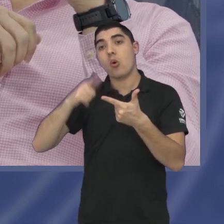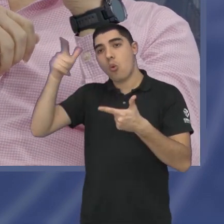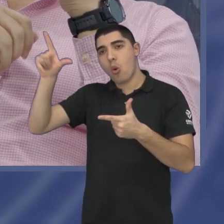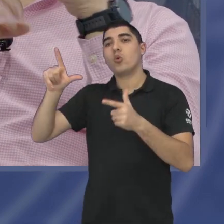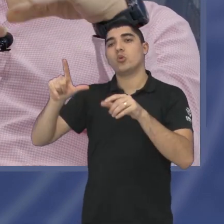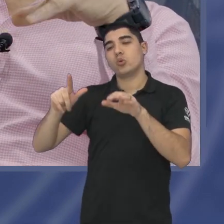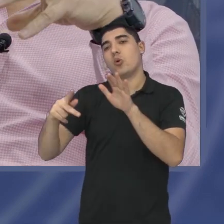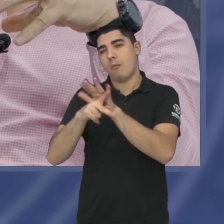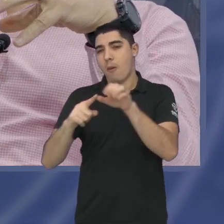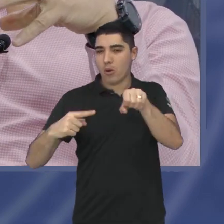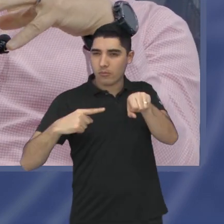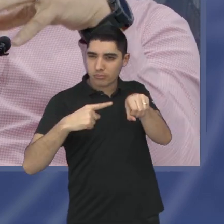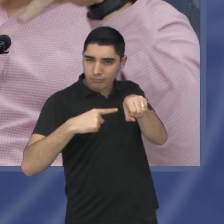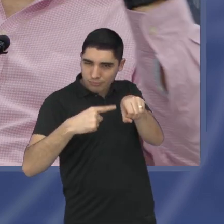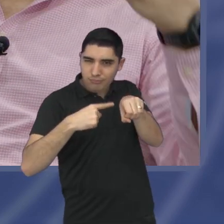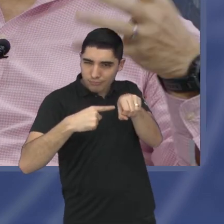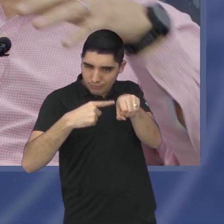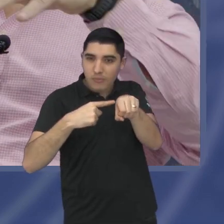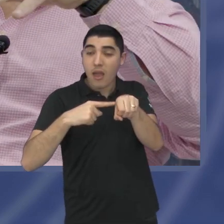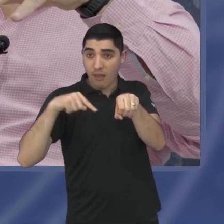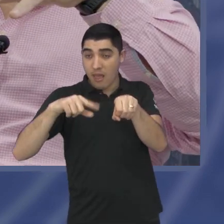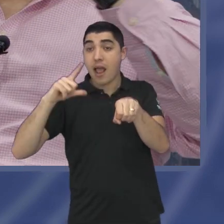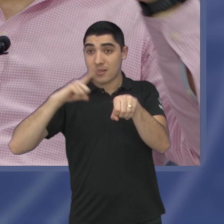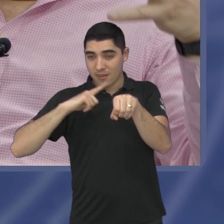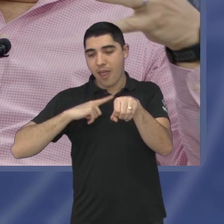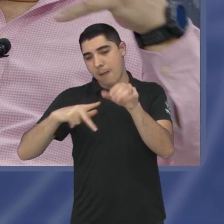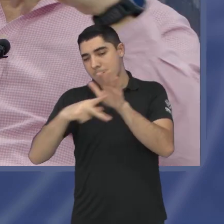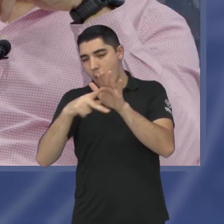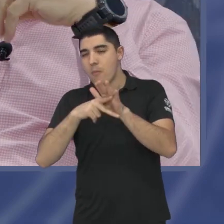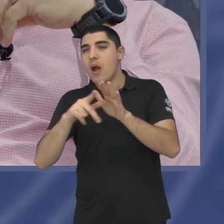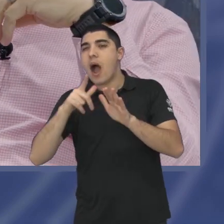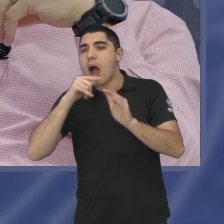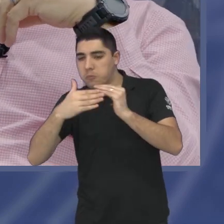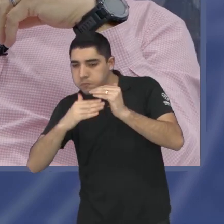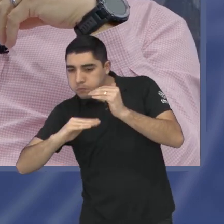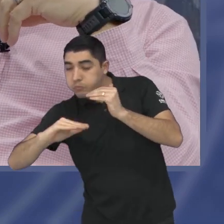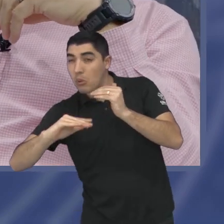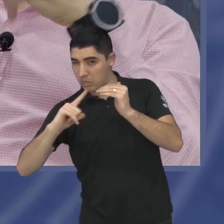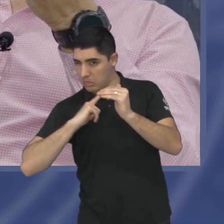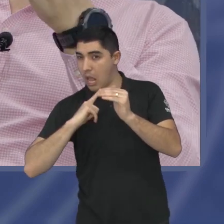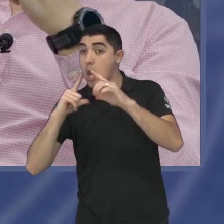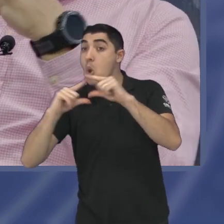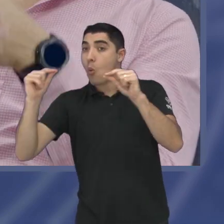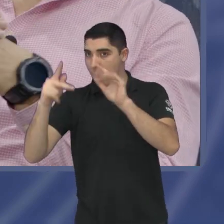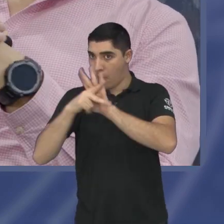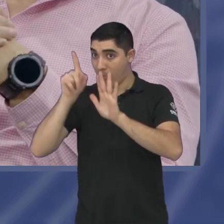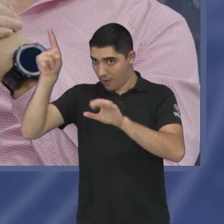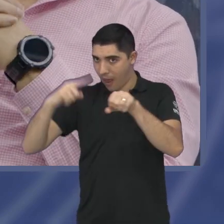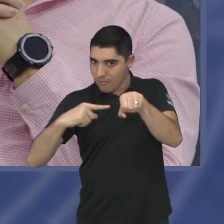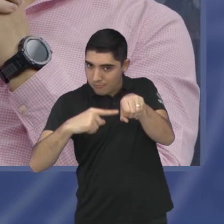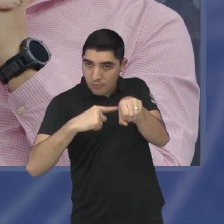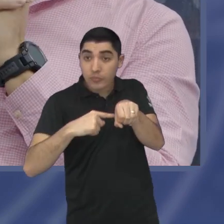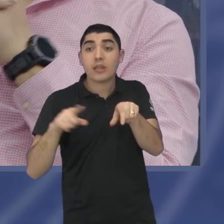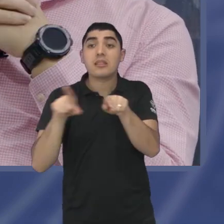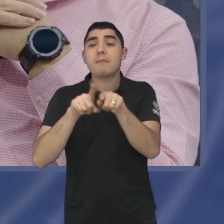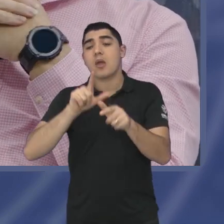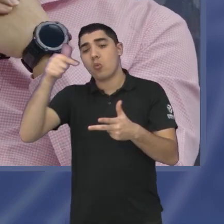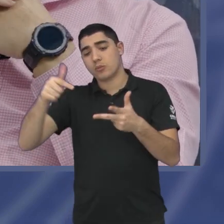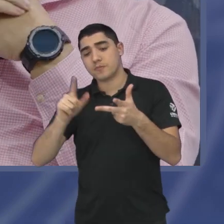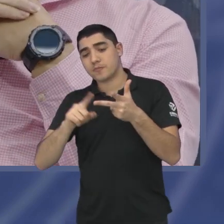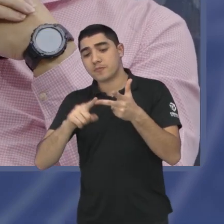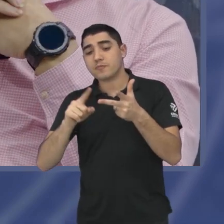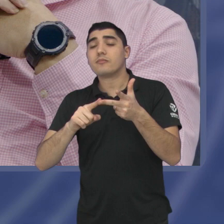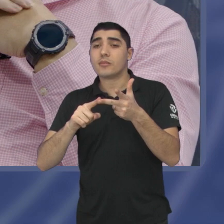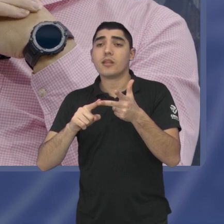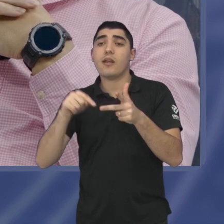estudar o oceano que fica debaixo da camada de gelo de Europa. E depois Vênus, porque Vênus está numa condição de